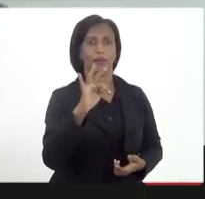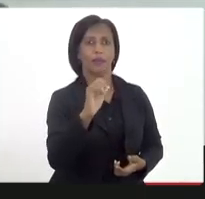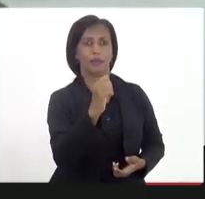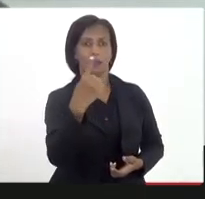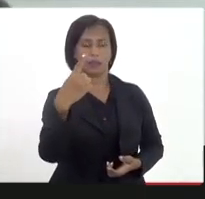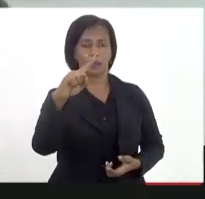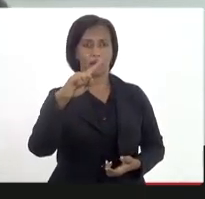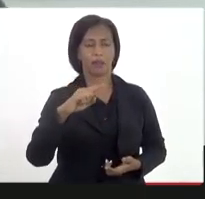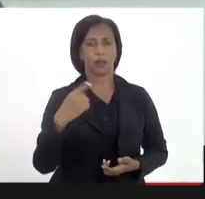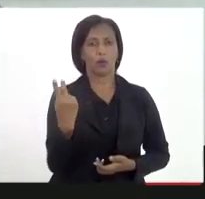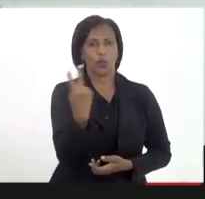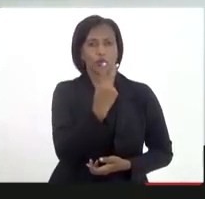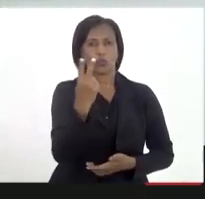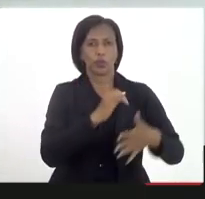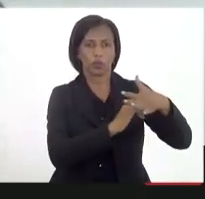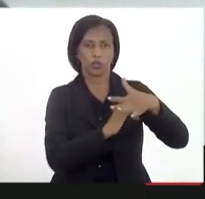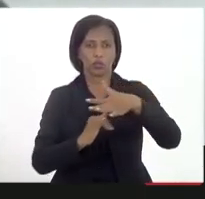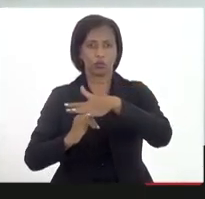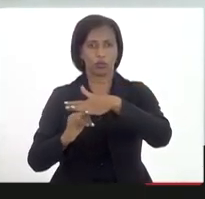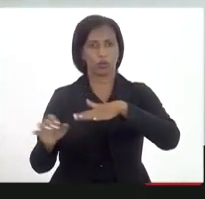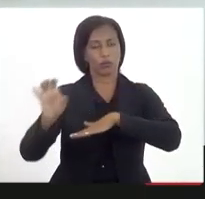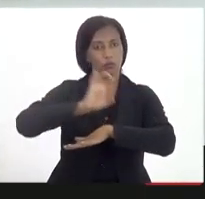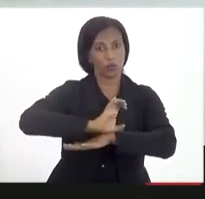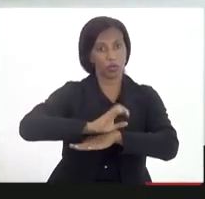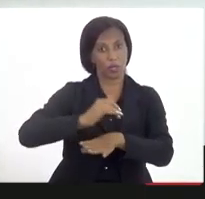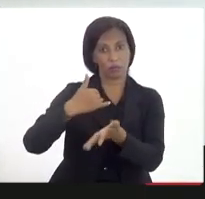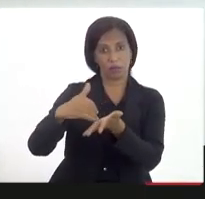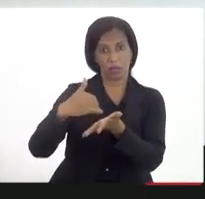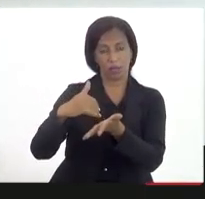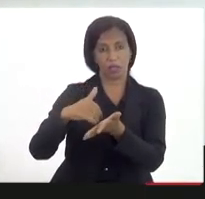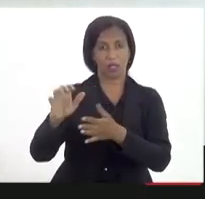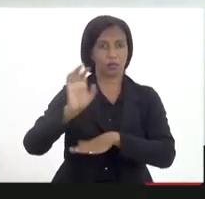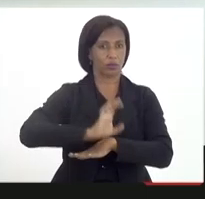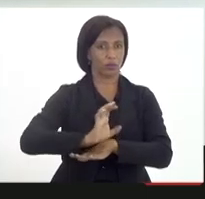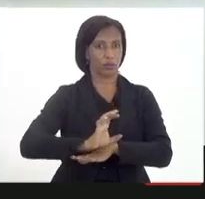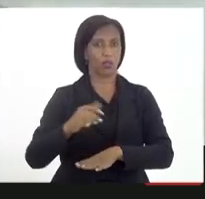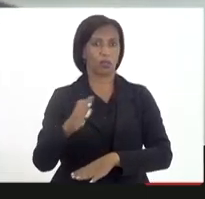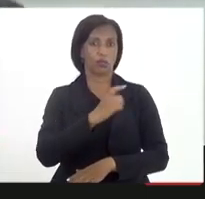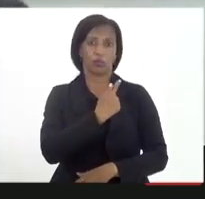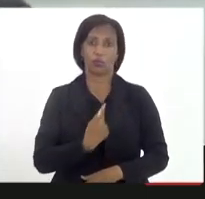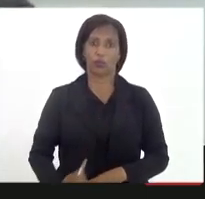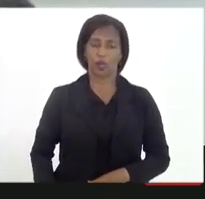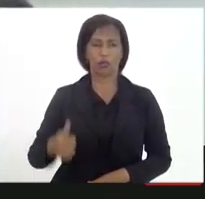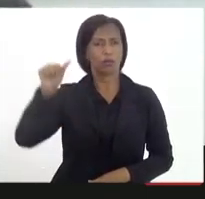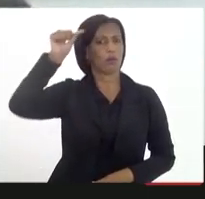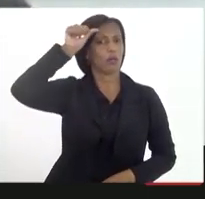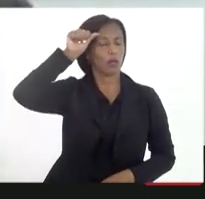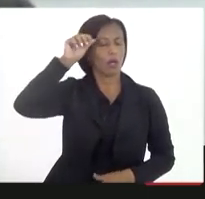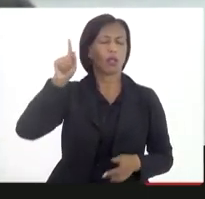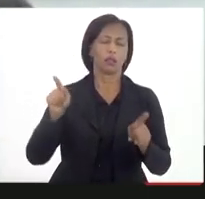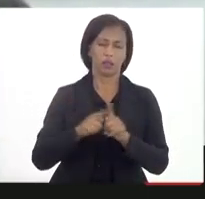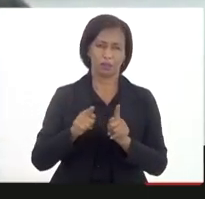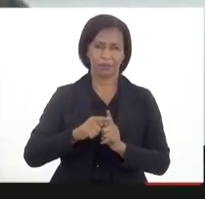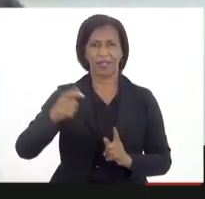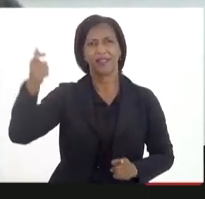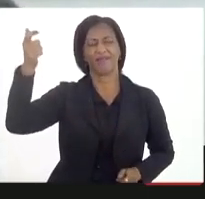EA que representam toda uma corporação os secretários de estado e o nosso Governador pode Castro e também está ciente